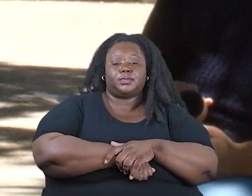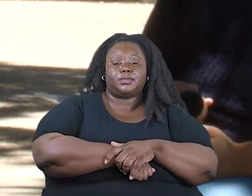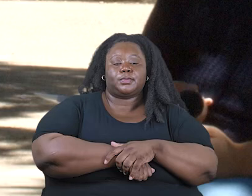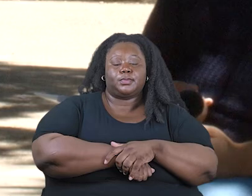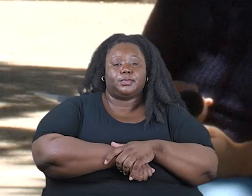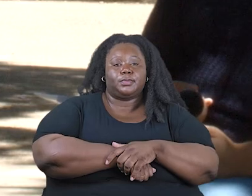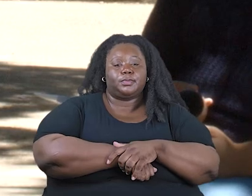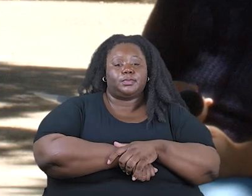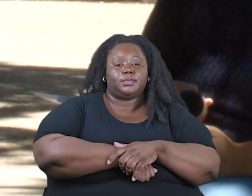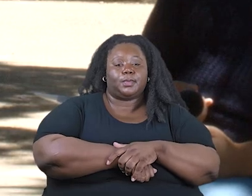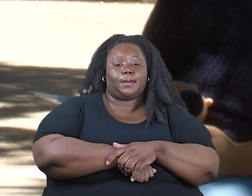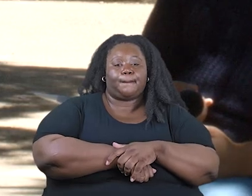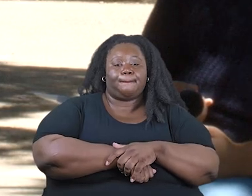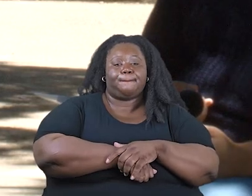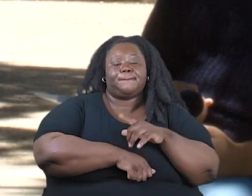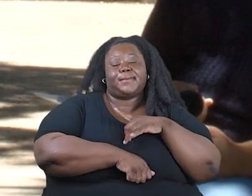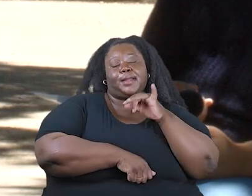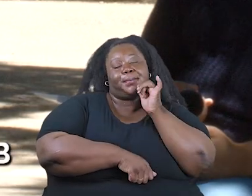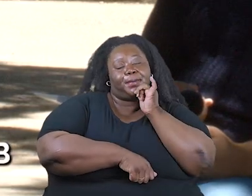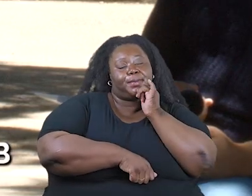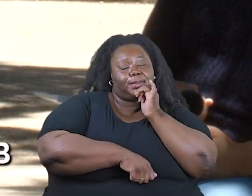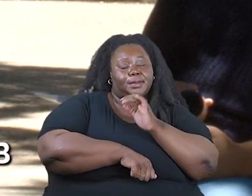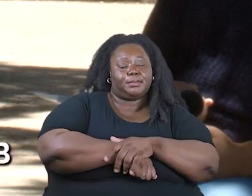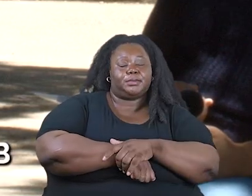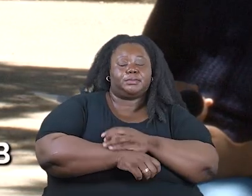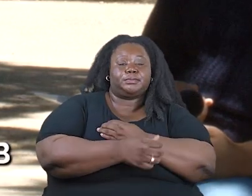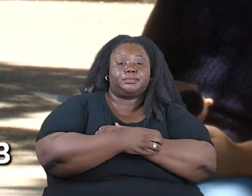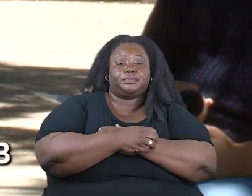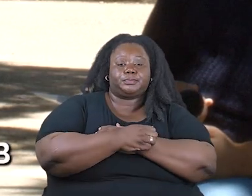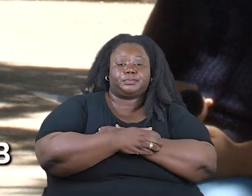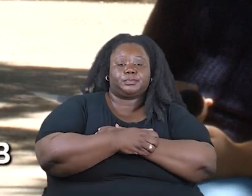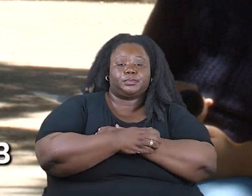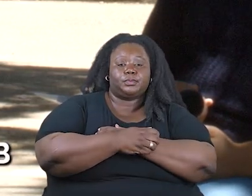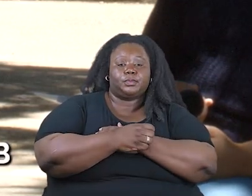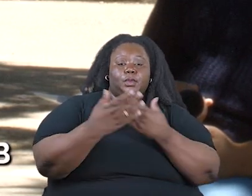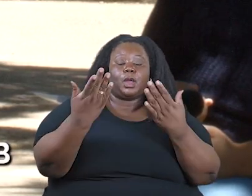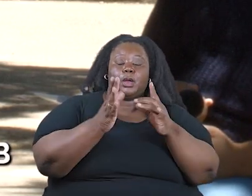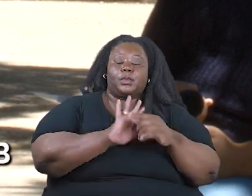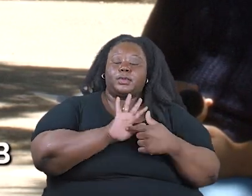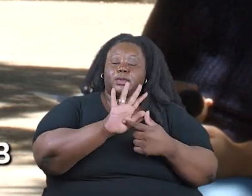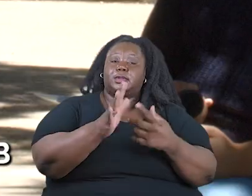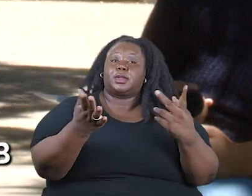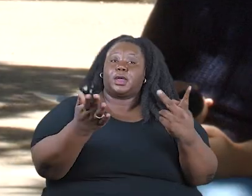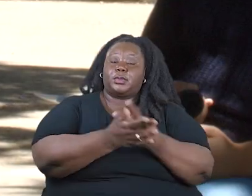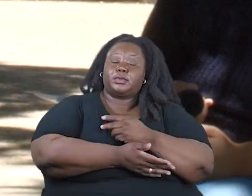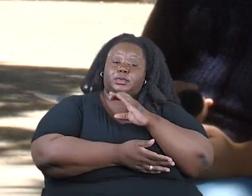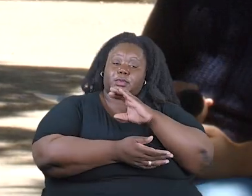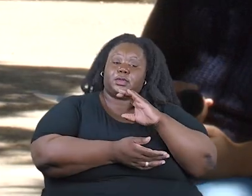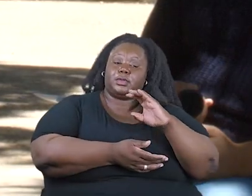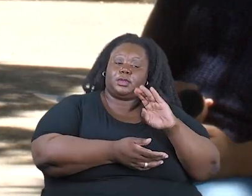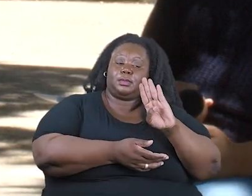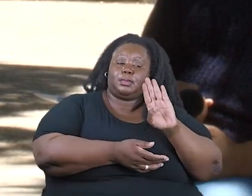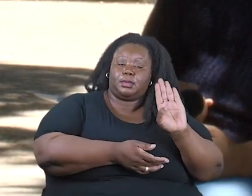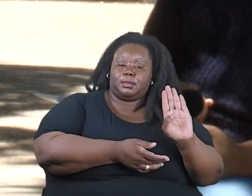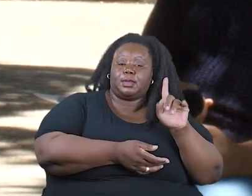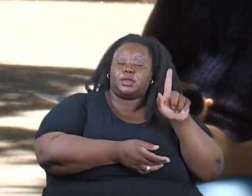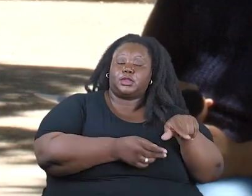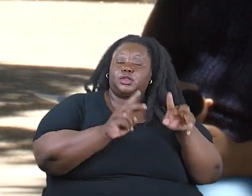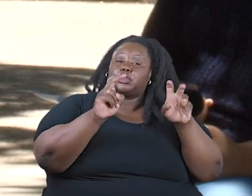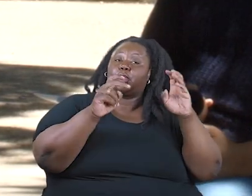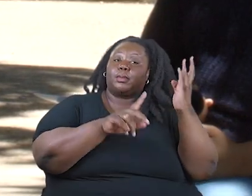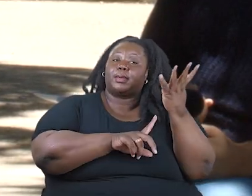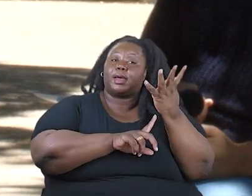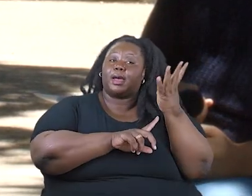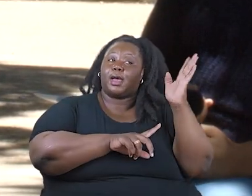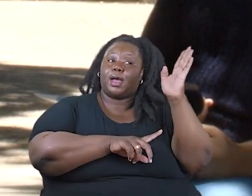tem, por exemplo, agora está acontecendo uma exposição no CCBB sobre arte brasileira nos